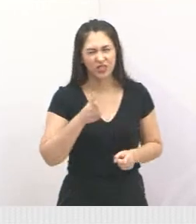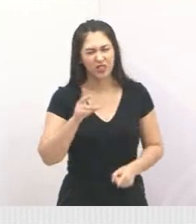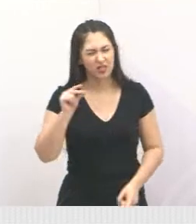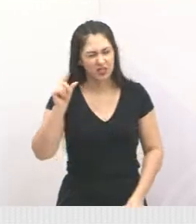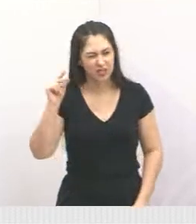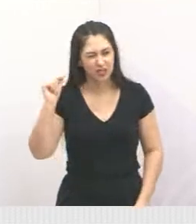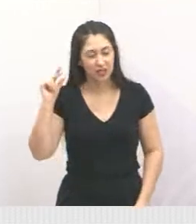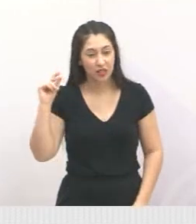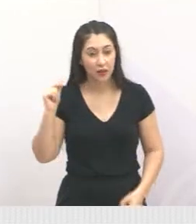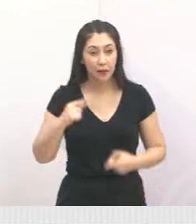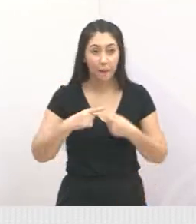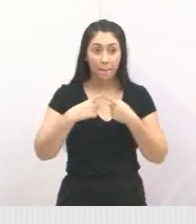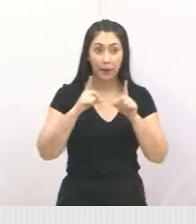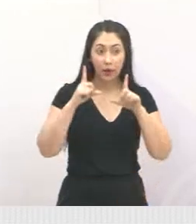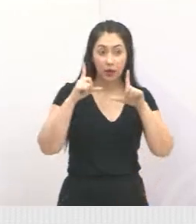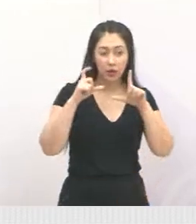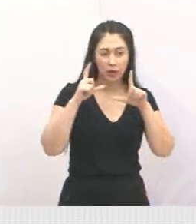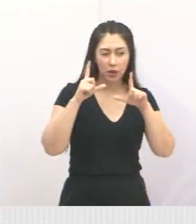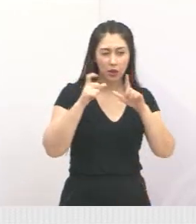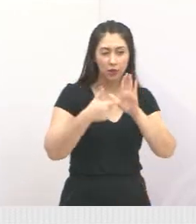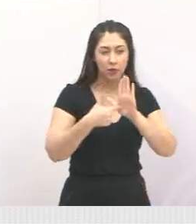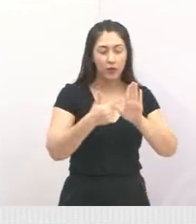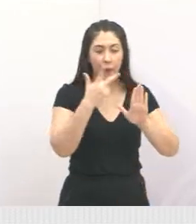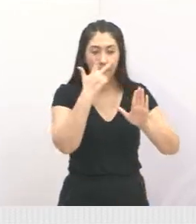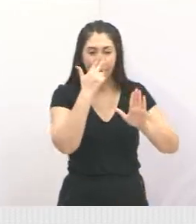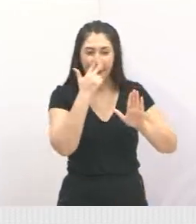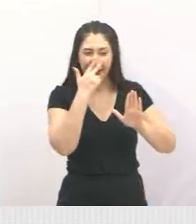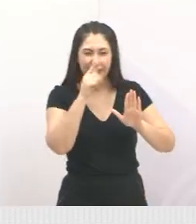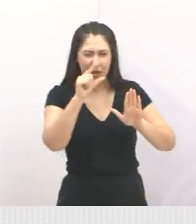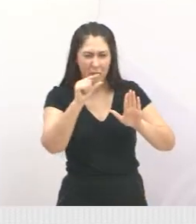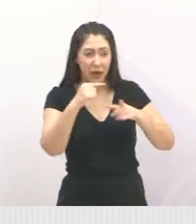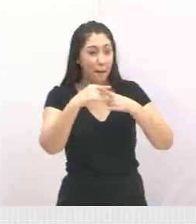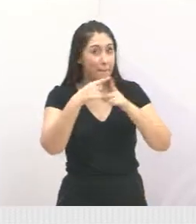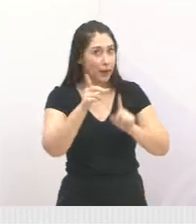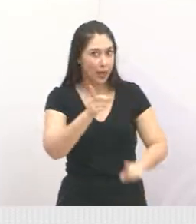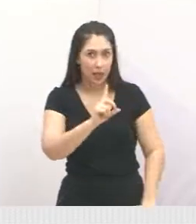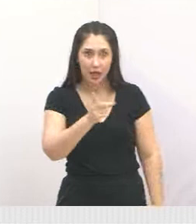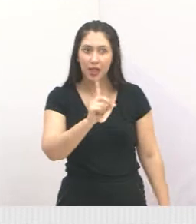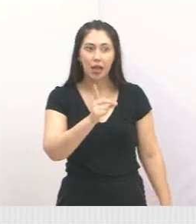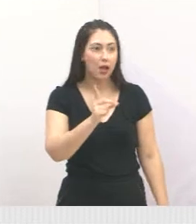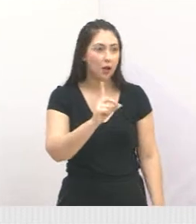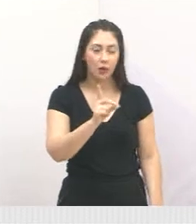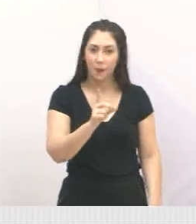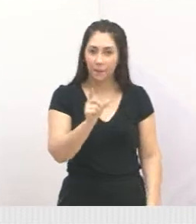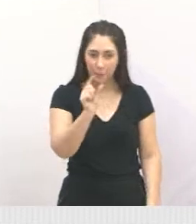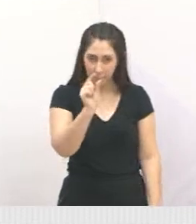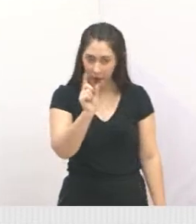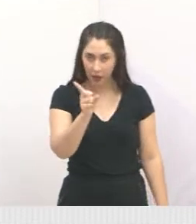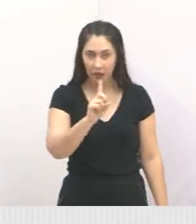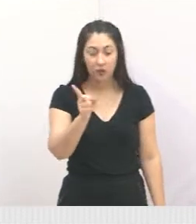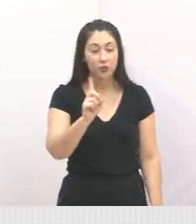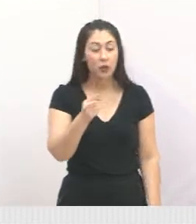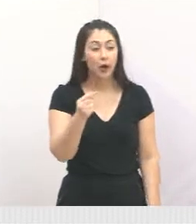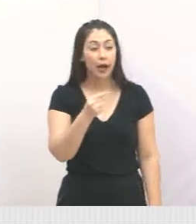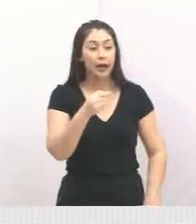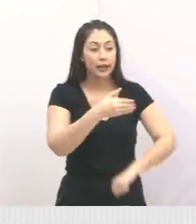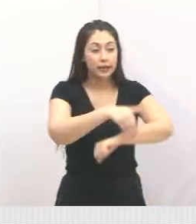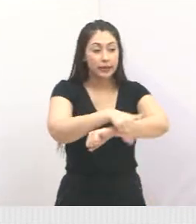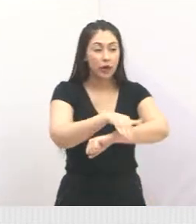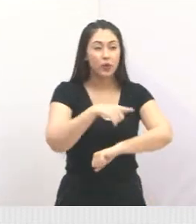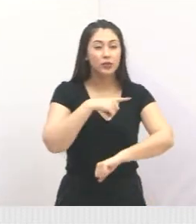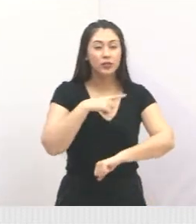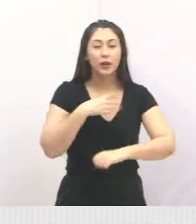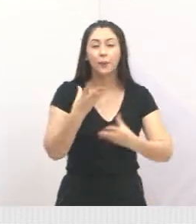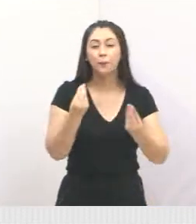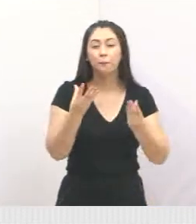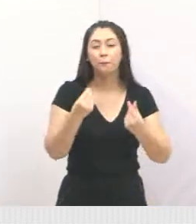tempinho. Pela foto do slide, parece um buraco pequeno, mas não é. Não é um buraco pequeno. Nessa rua passa